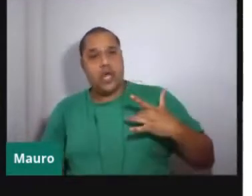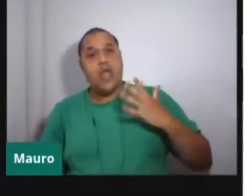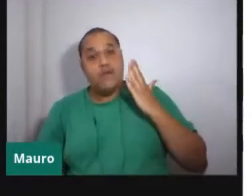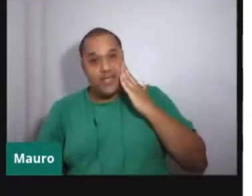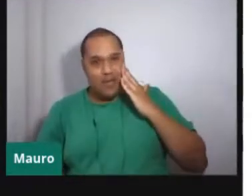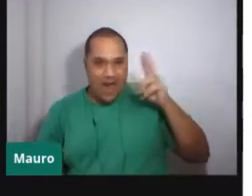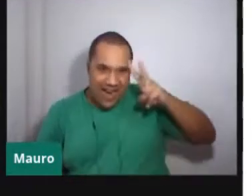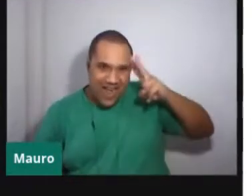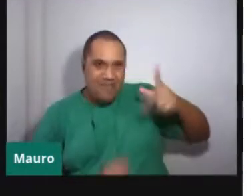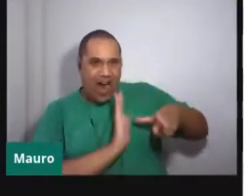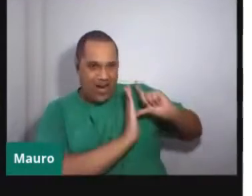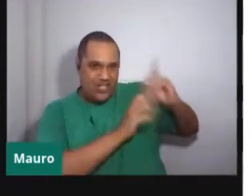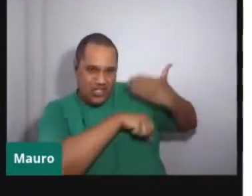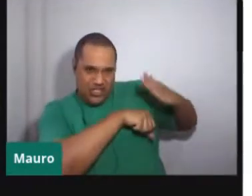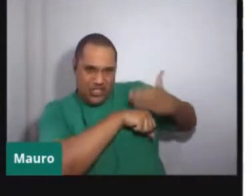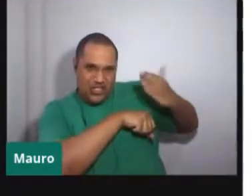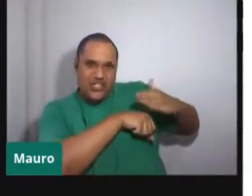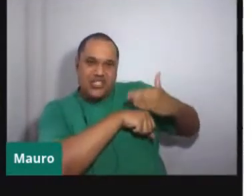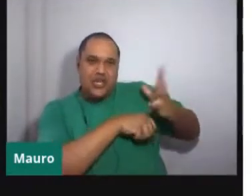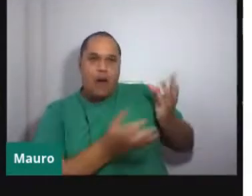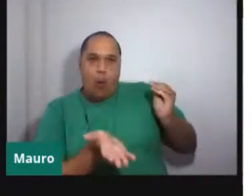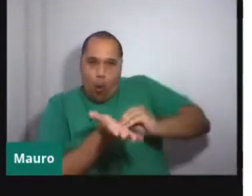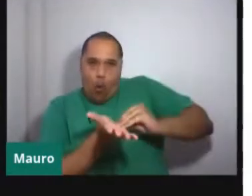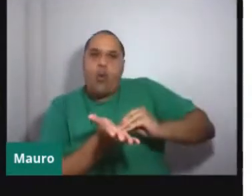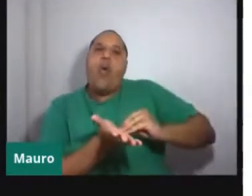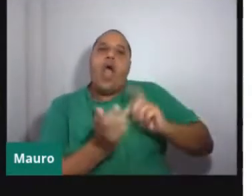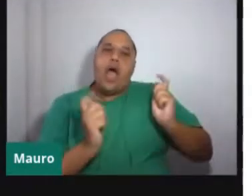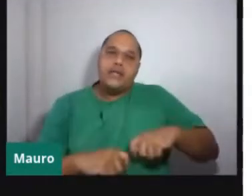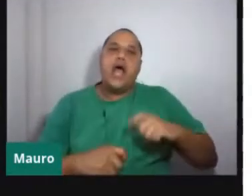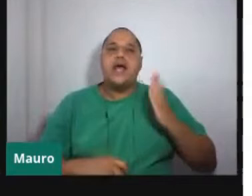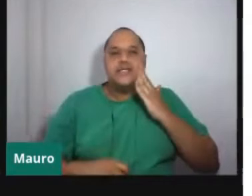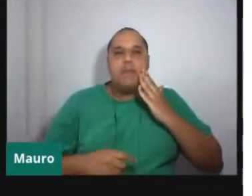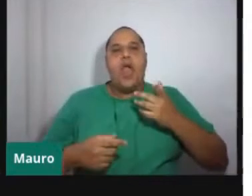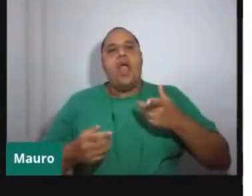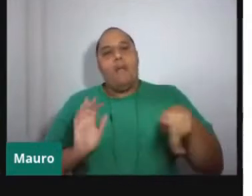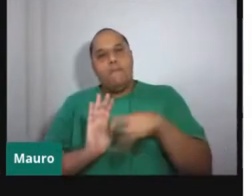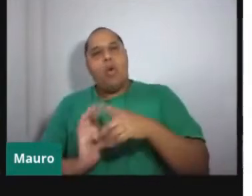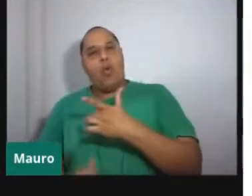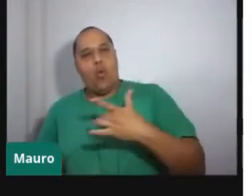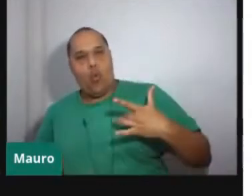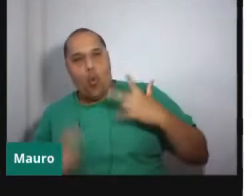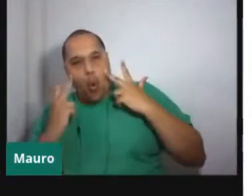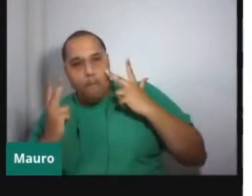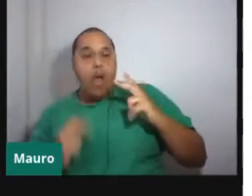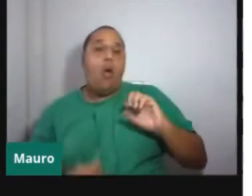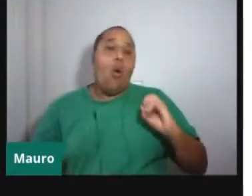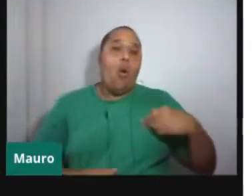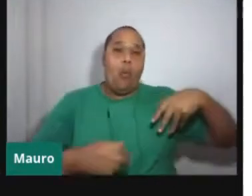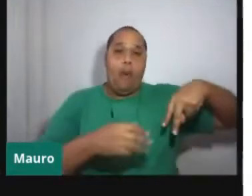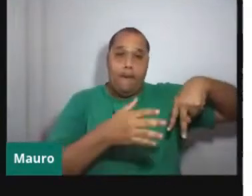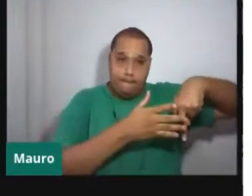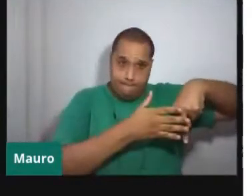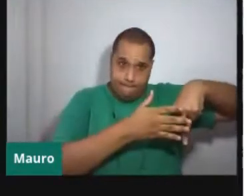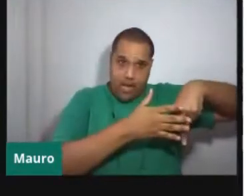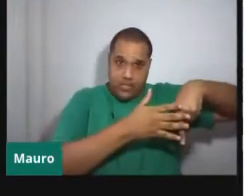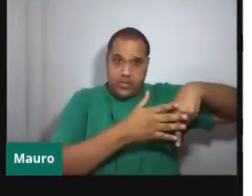que eu treinei, e eu sou capaz de dizer se ele é um sujeito controle ou se é um paciente. E isso é importante, lembra que